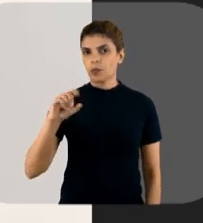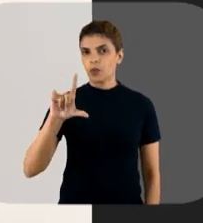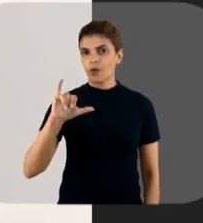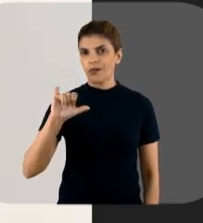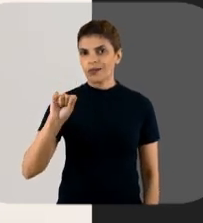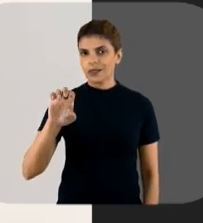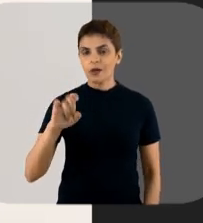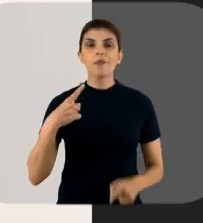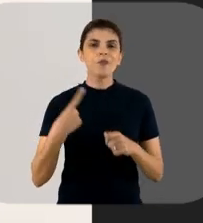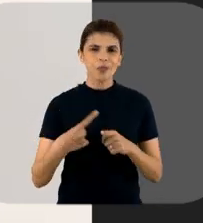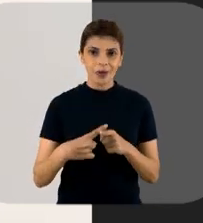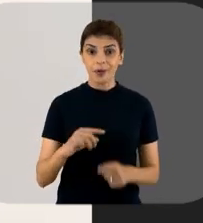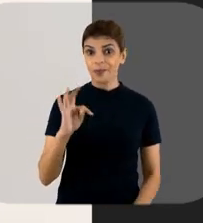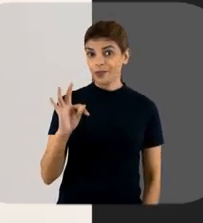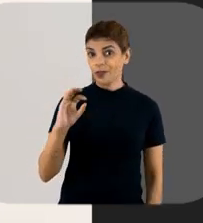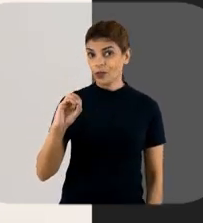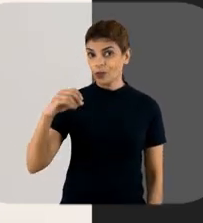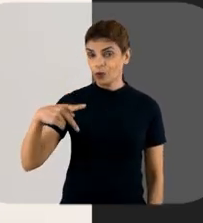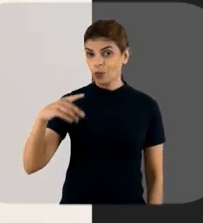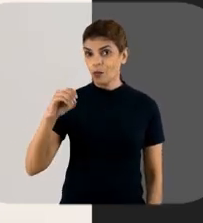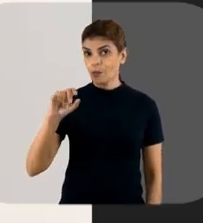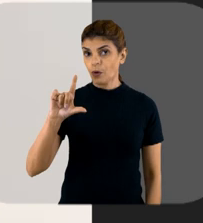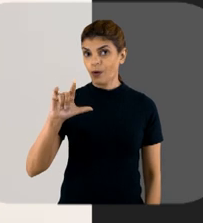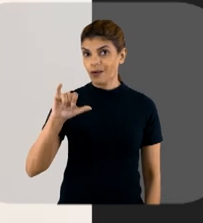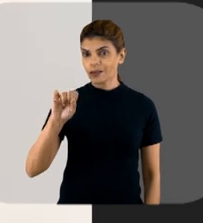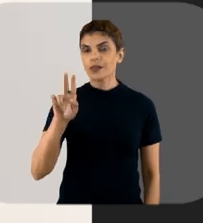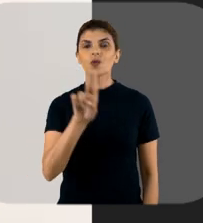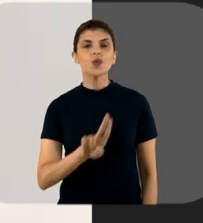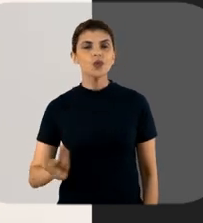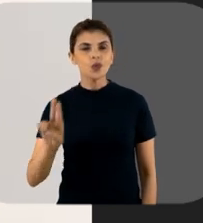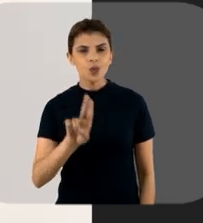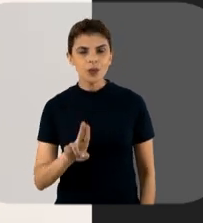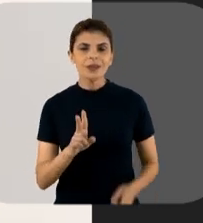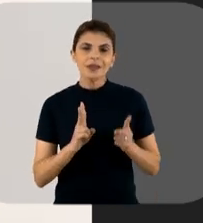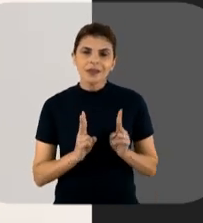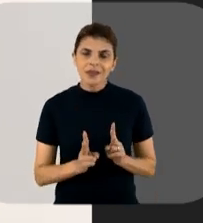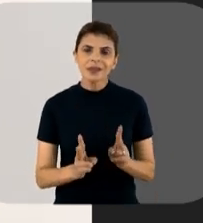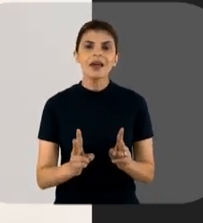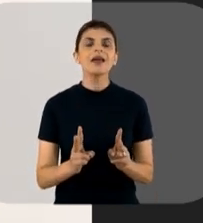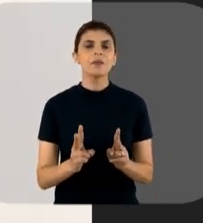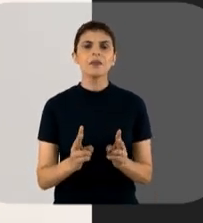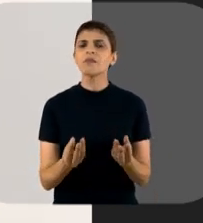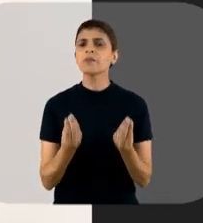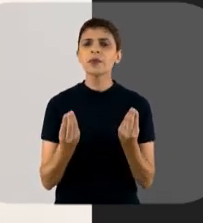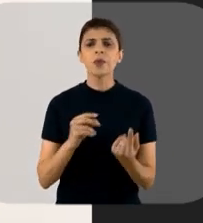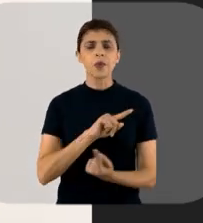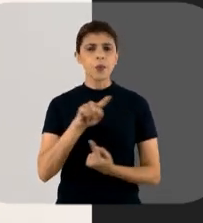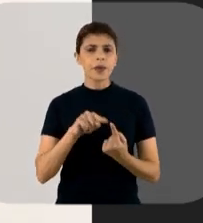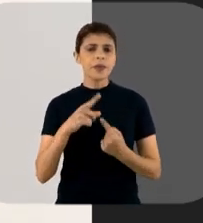tocólise, exatamente por entender que a tocólise ela é usada basicamente para